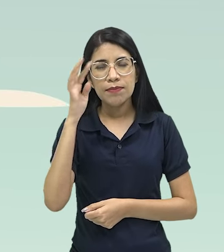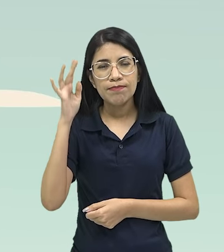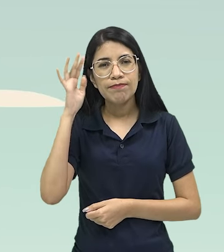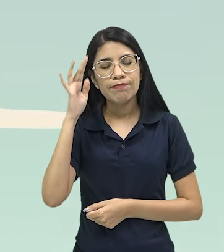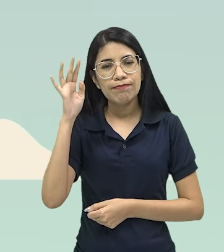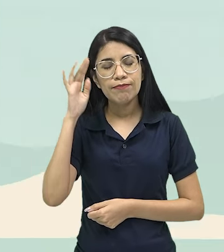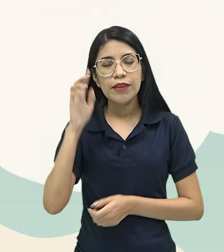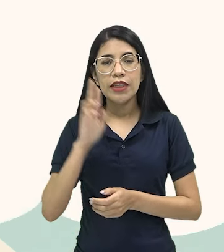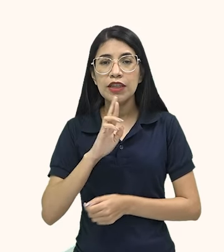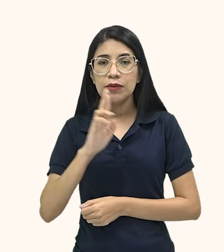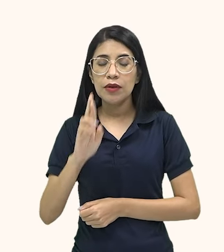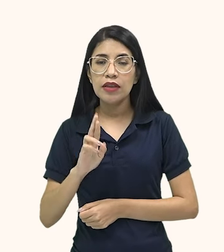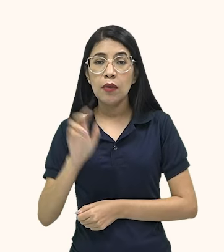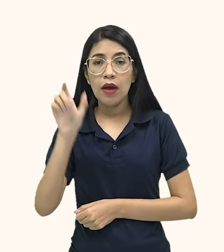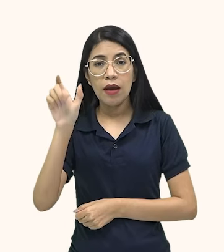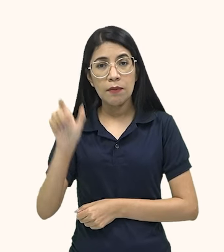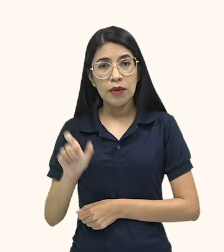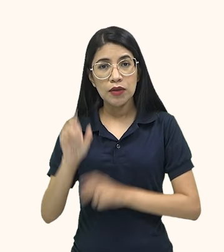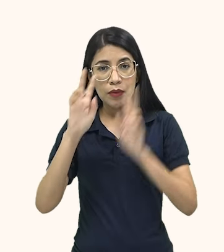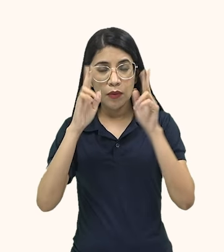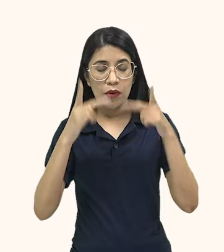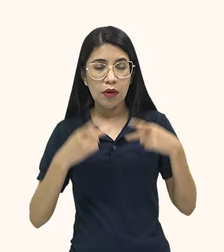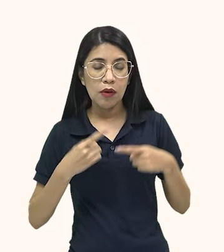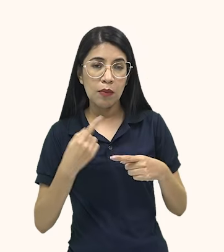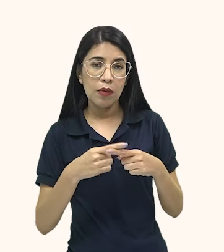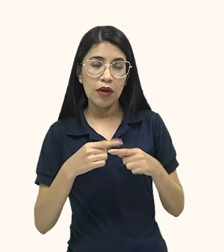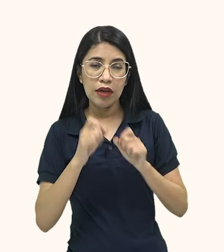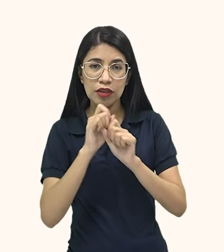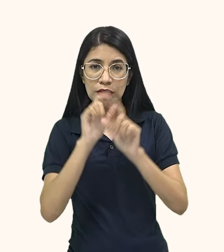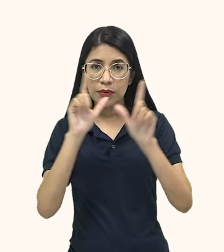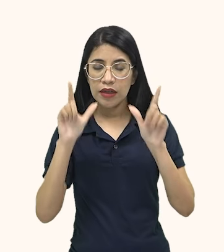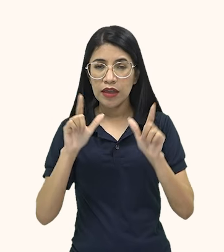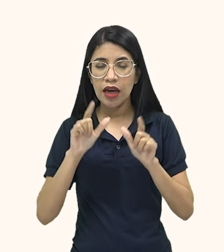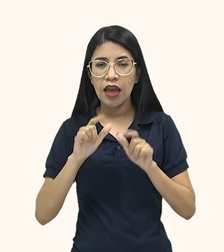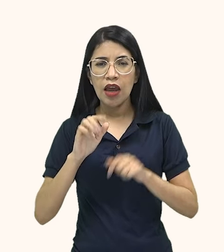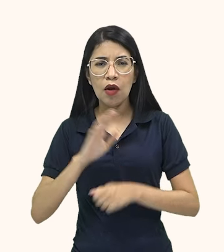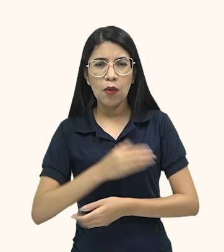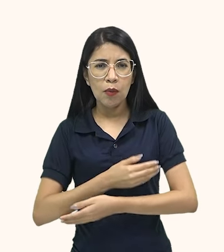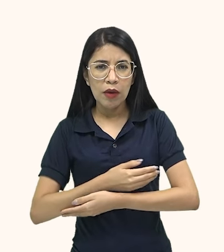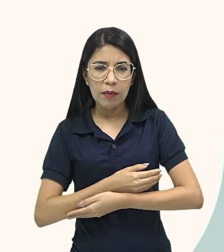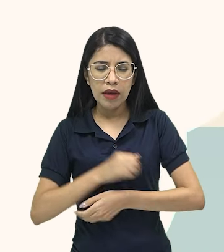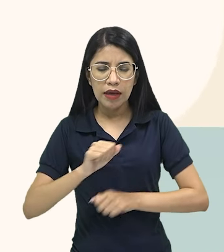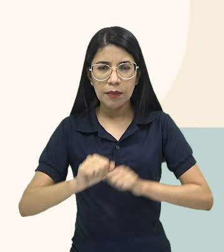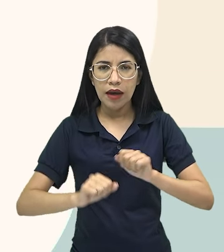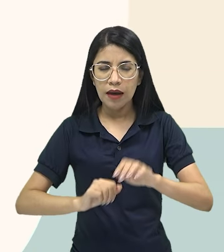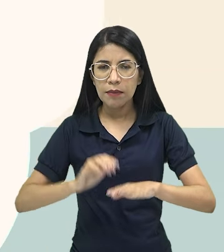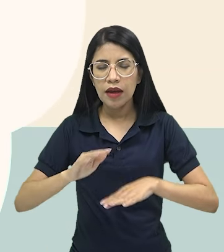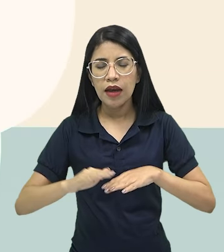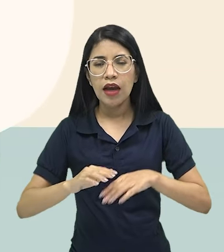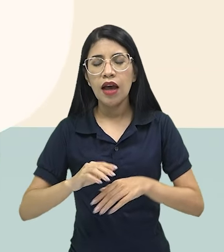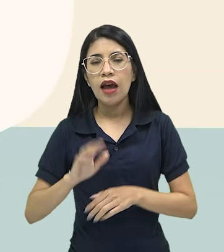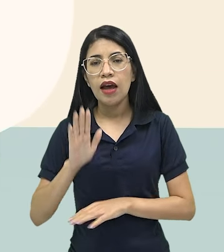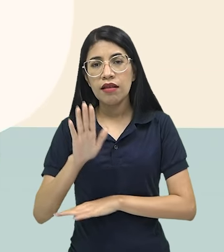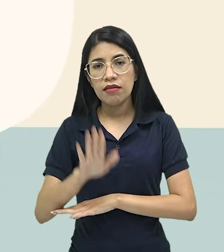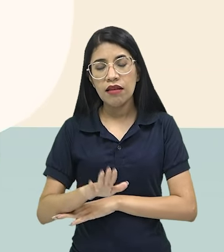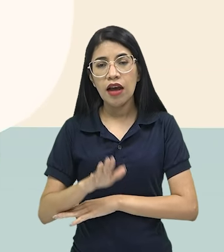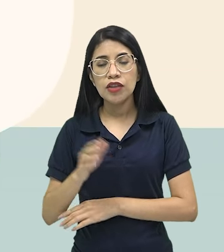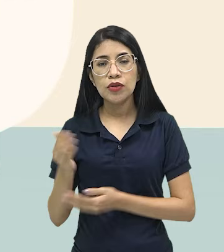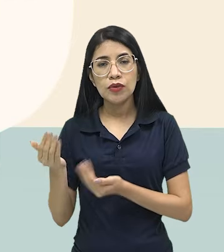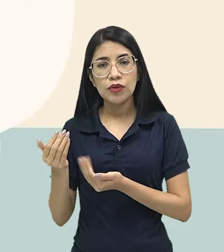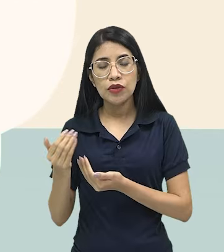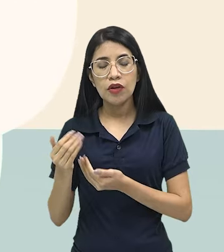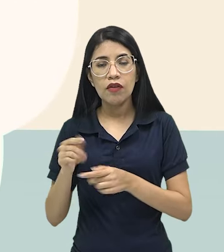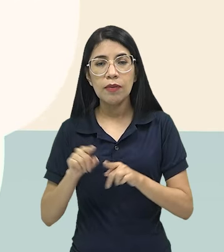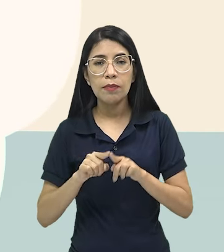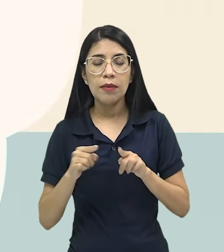respondeu: o ser humano, pois de manhã é uma criança que engatinha, à tarde é um jovem que caminha, já à noite é um